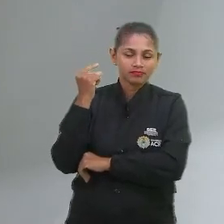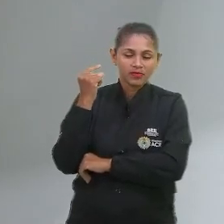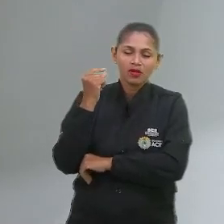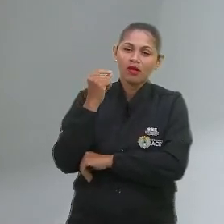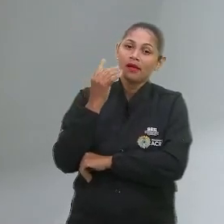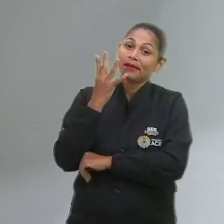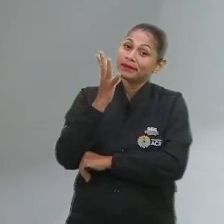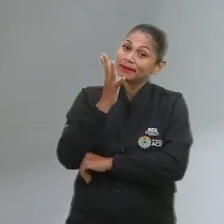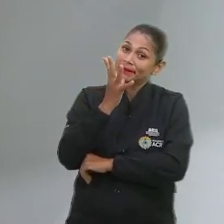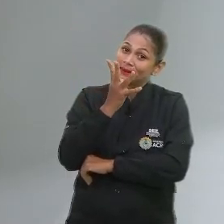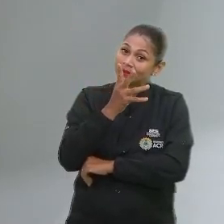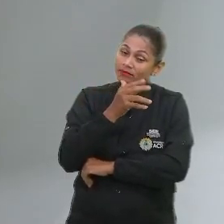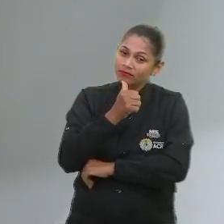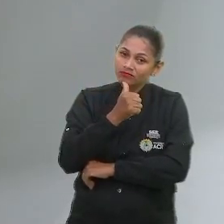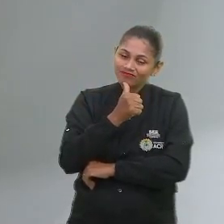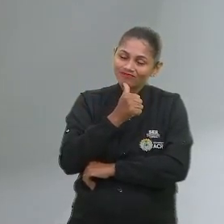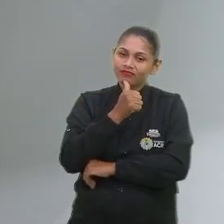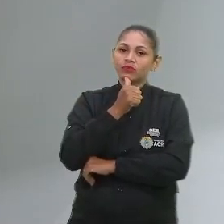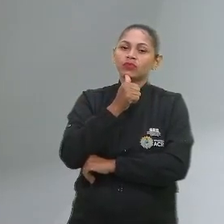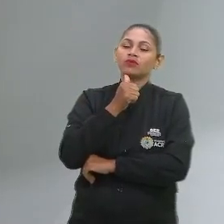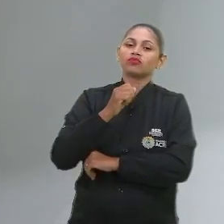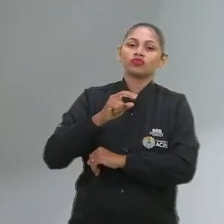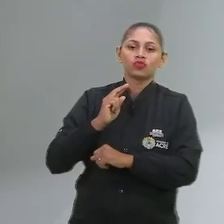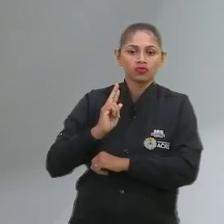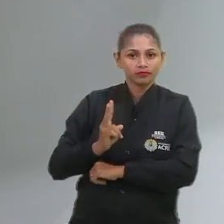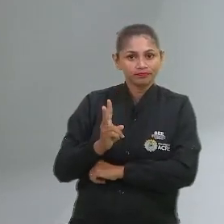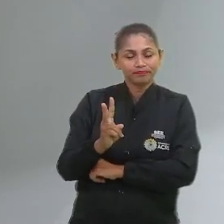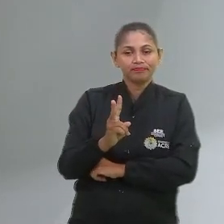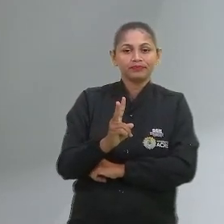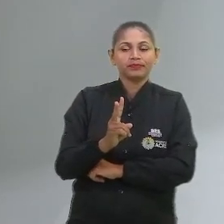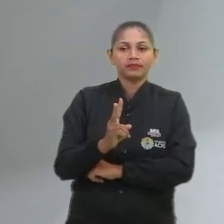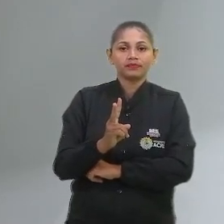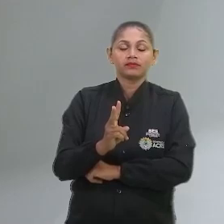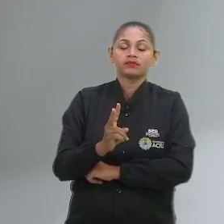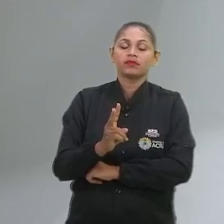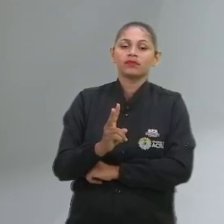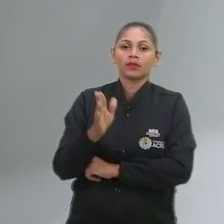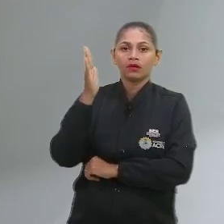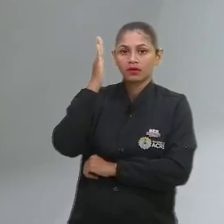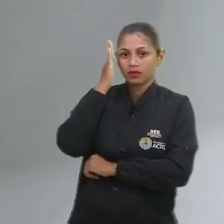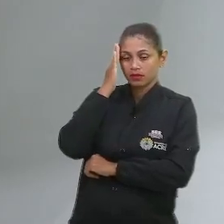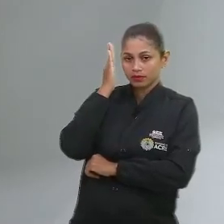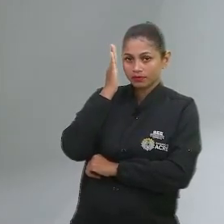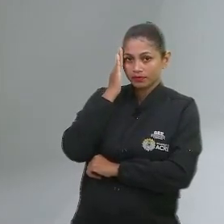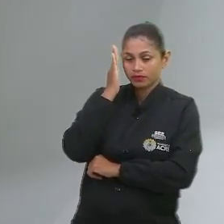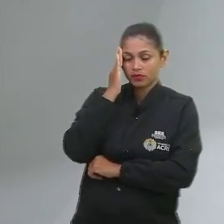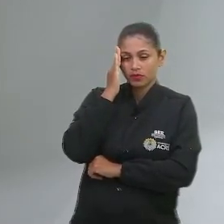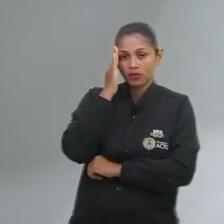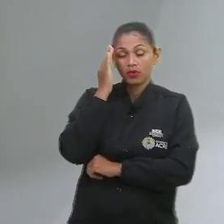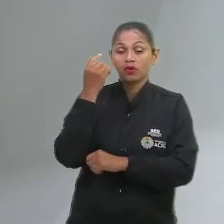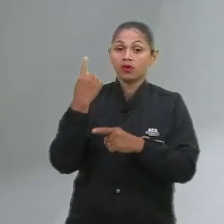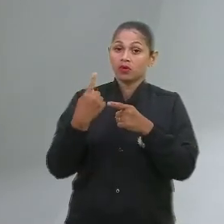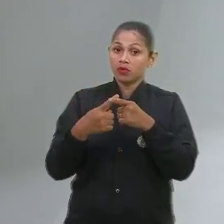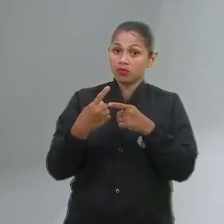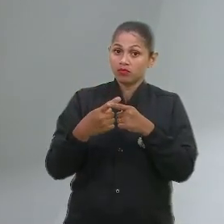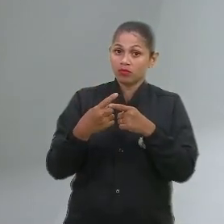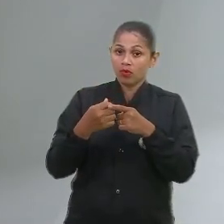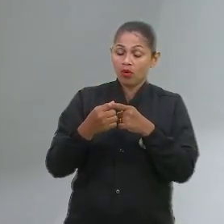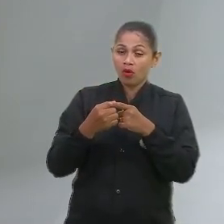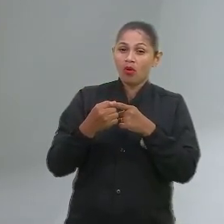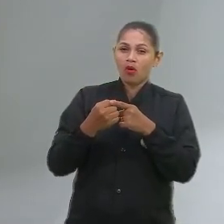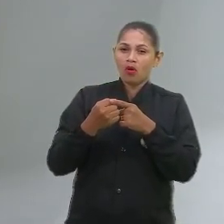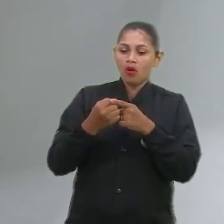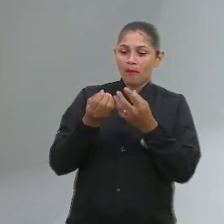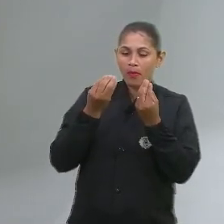um tempinho ainda para se manter. Infelizmente, a gente sabe que, pelo fato de poluir o meio ambiente, né, elas não